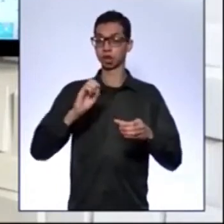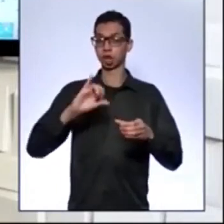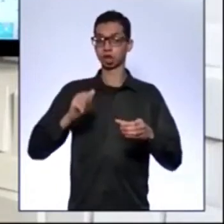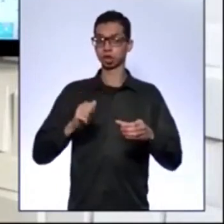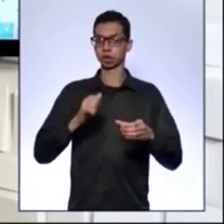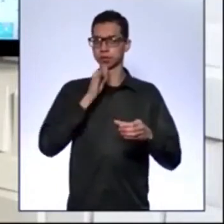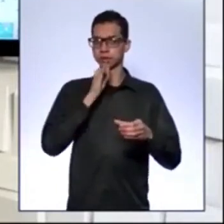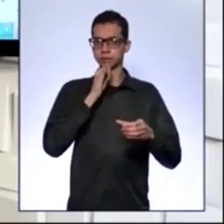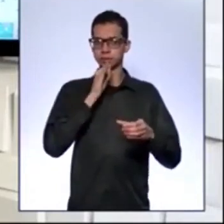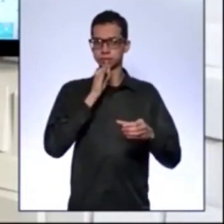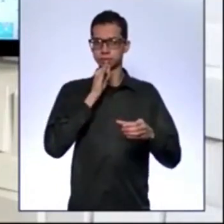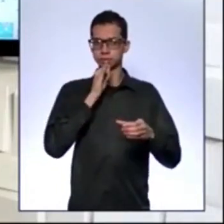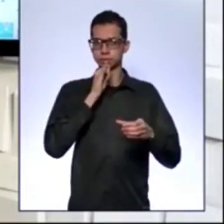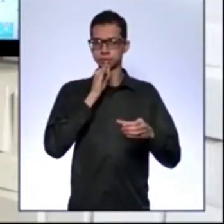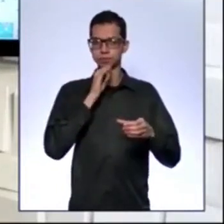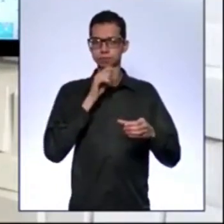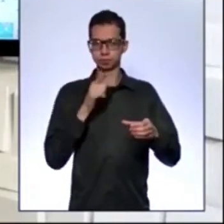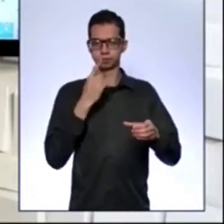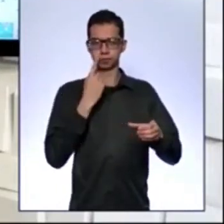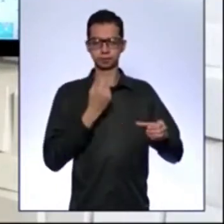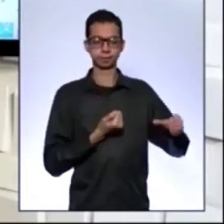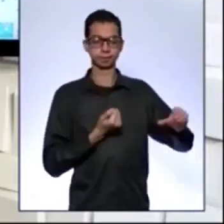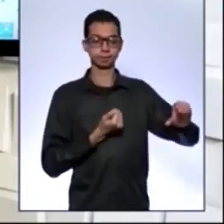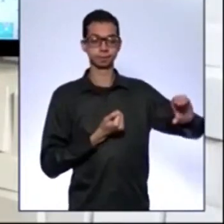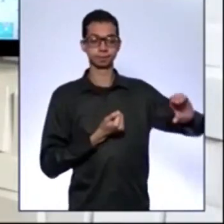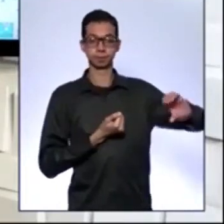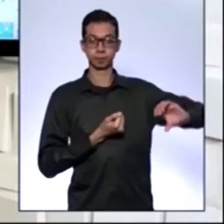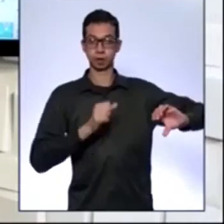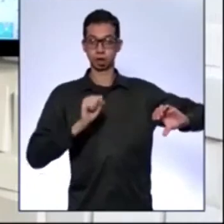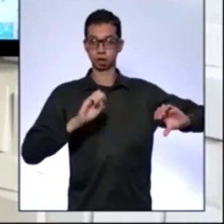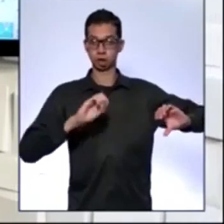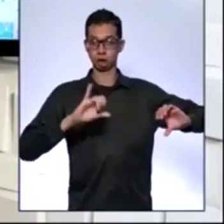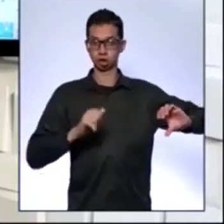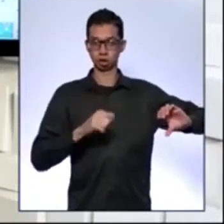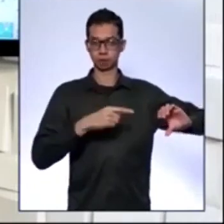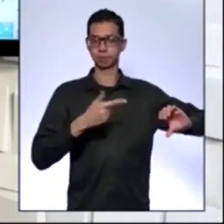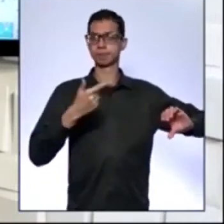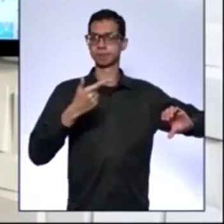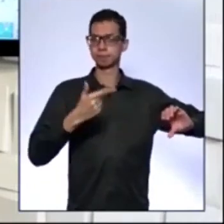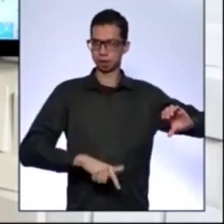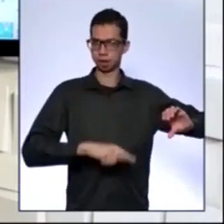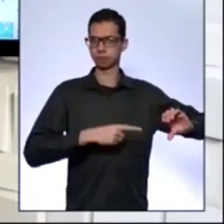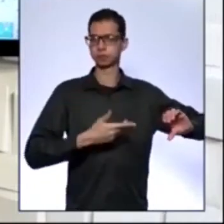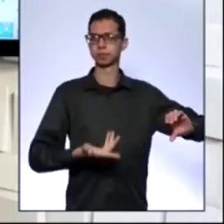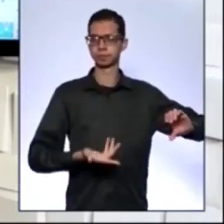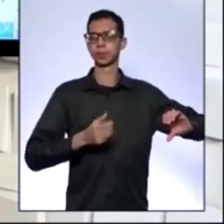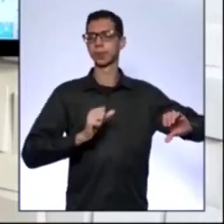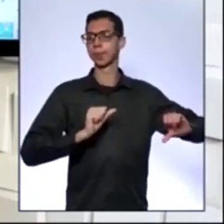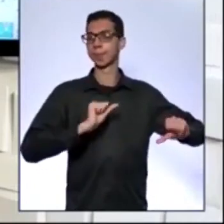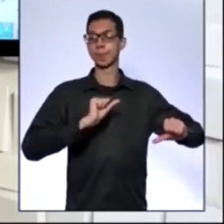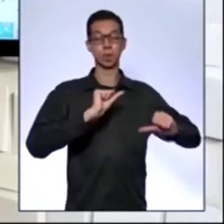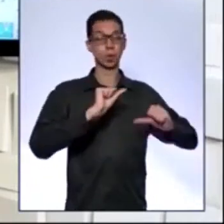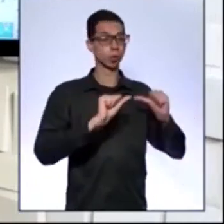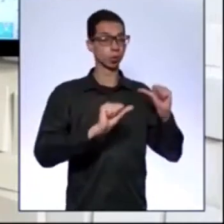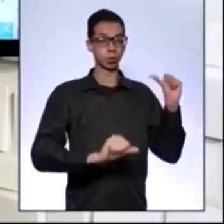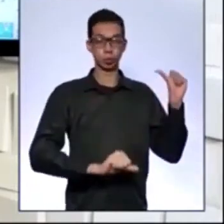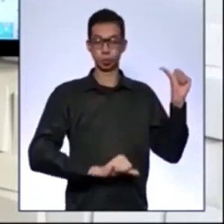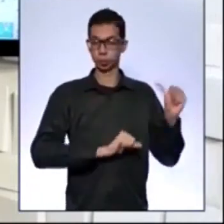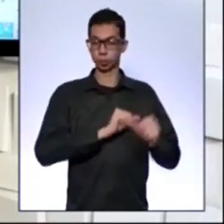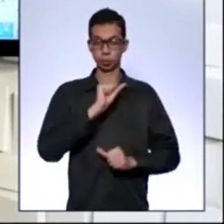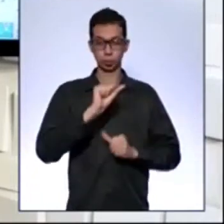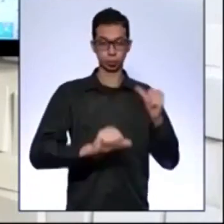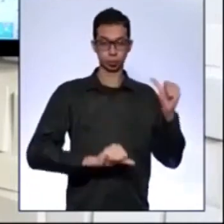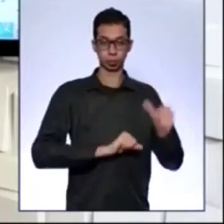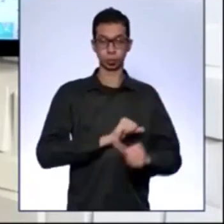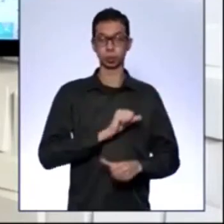ó no grupo você tá acrescentando o leite de soja você tá mudando Total mudando o total